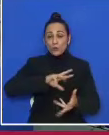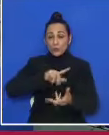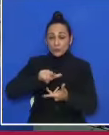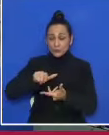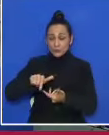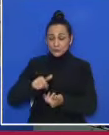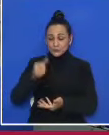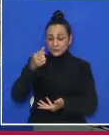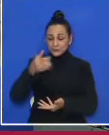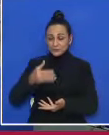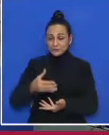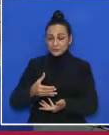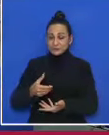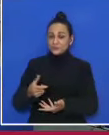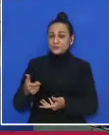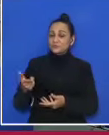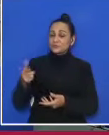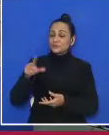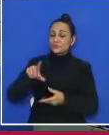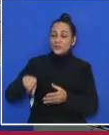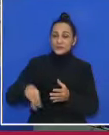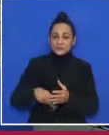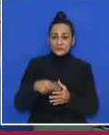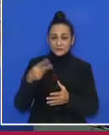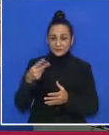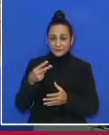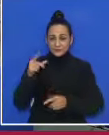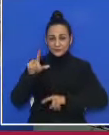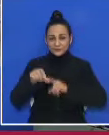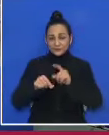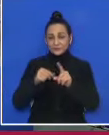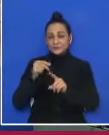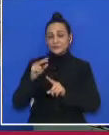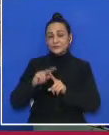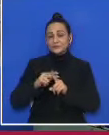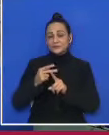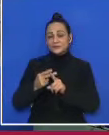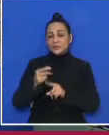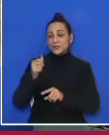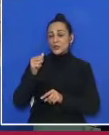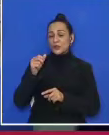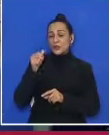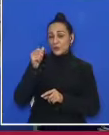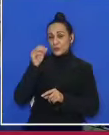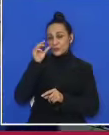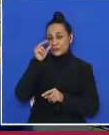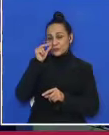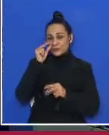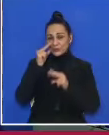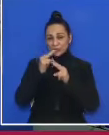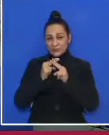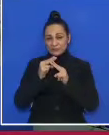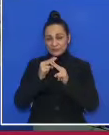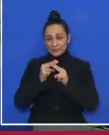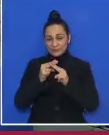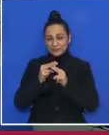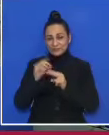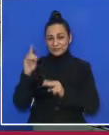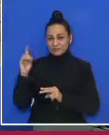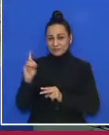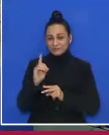será reabastecido para a realização do segundo sorteio da dupla Sena. Sidney, nosso colega da Caixa, por favor. Nicole, nossa garota da sorte.